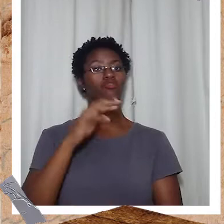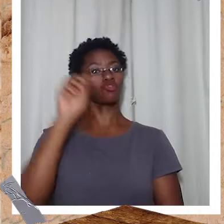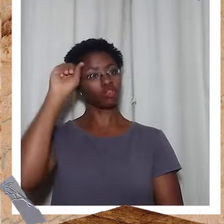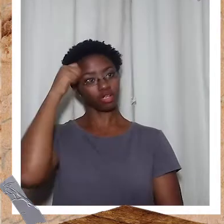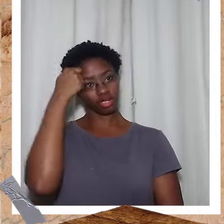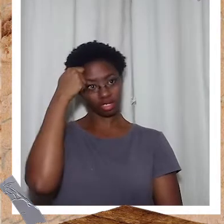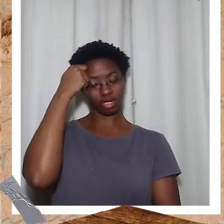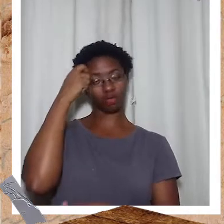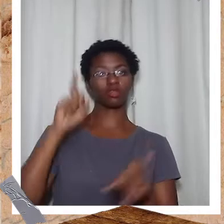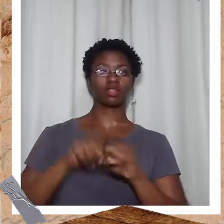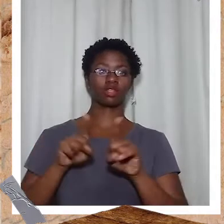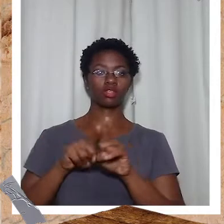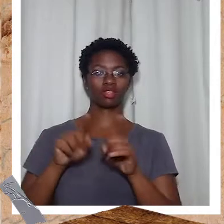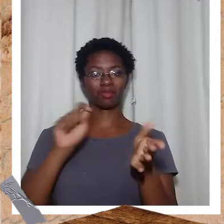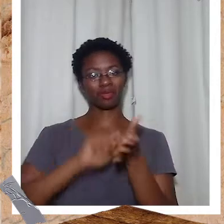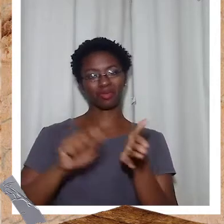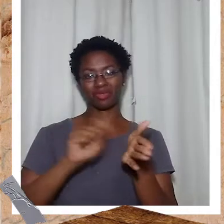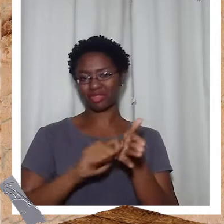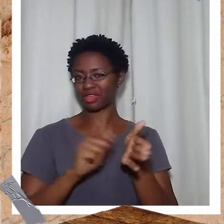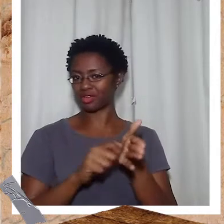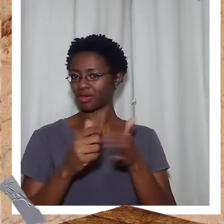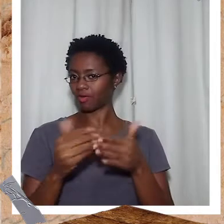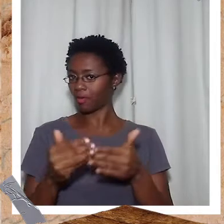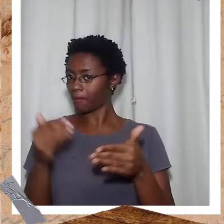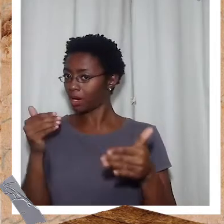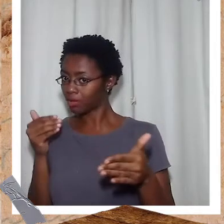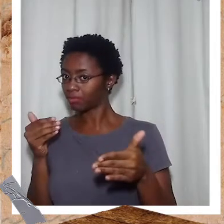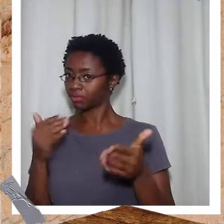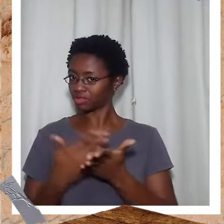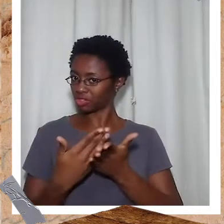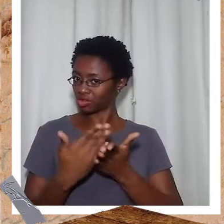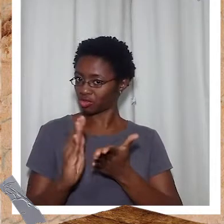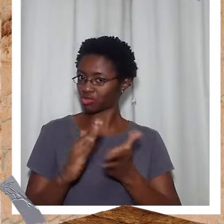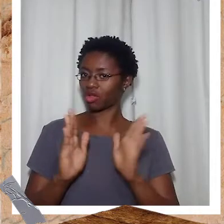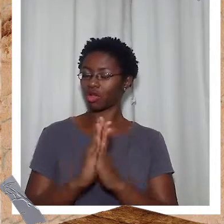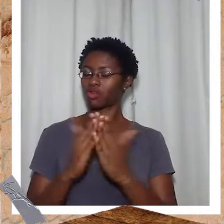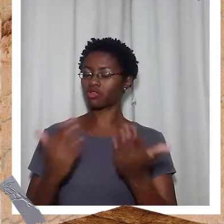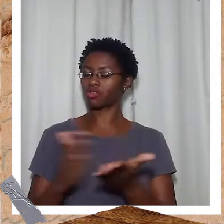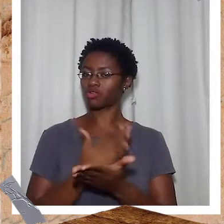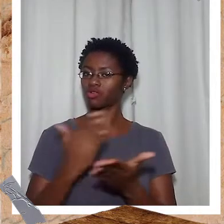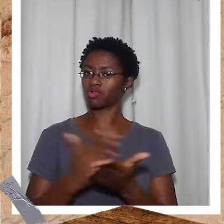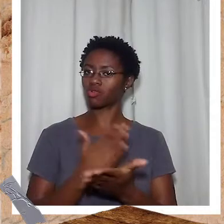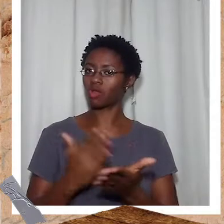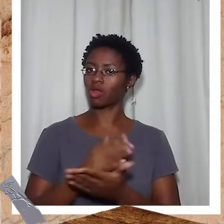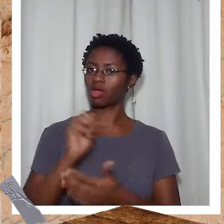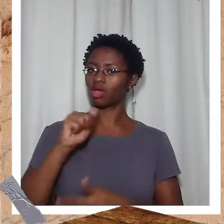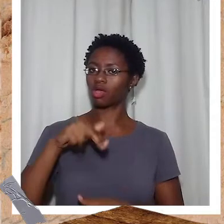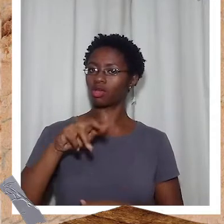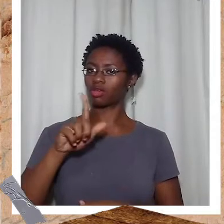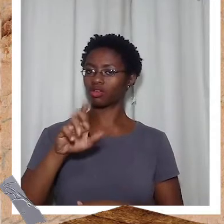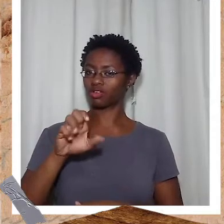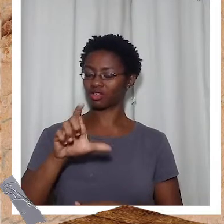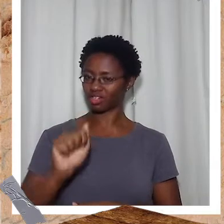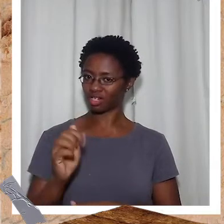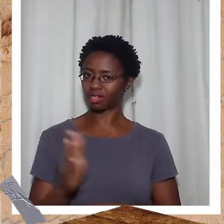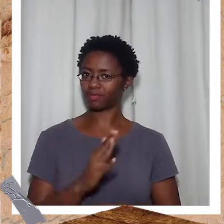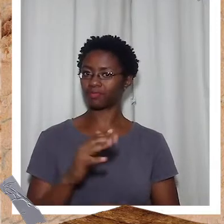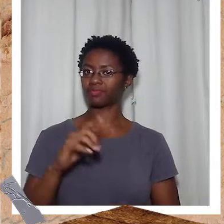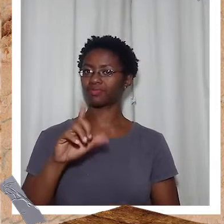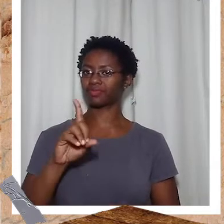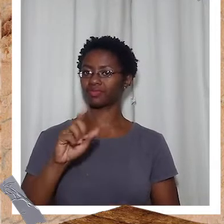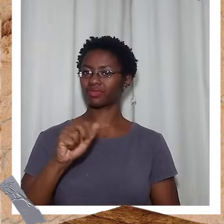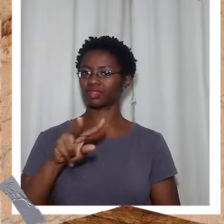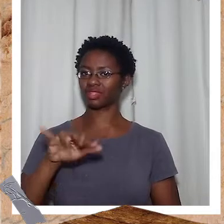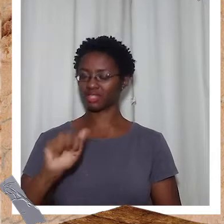tão importante da Angela Davis, e participa também da mesa recente, em 2019, onde a